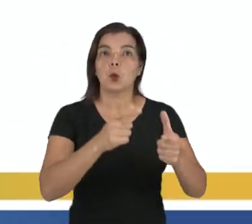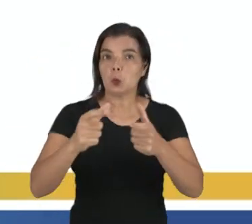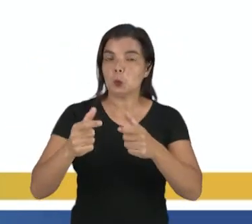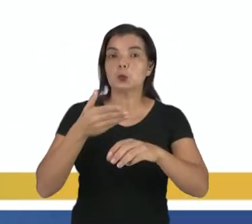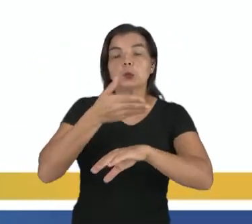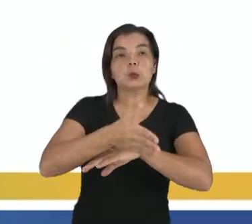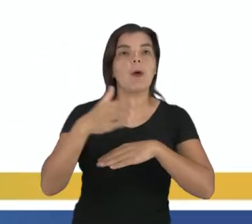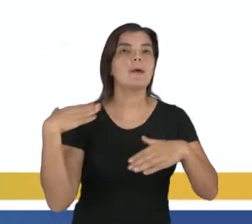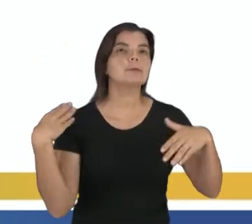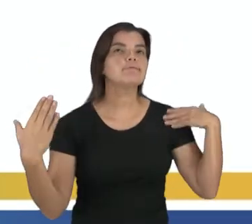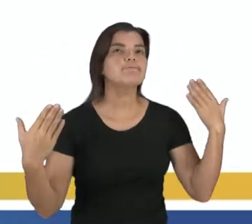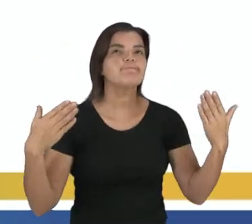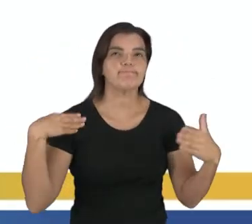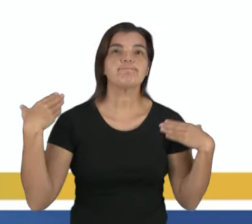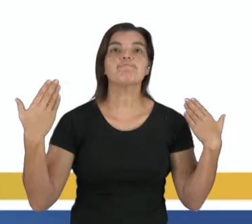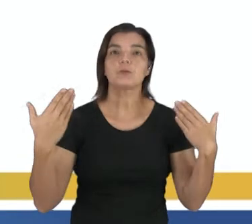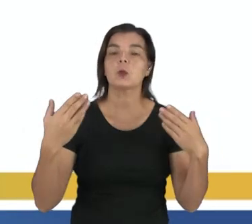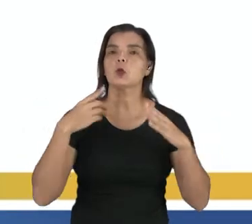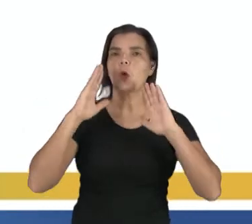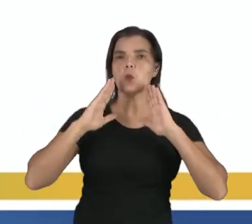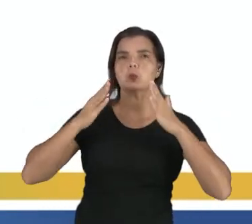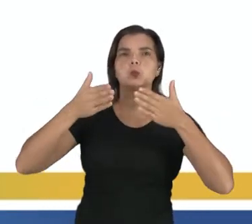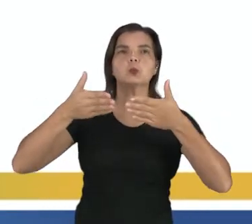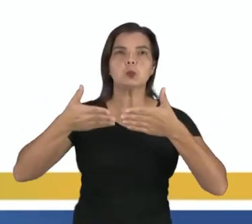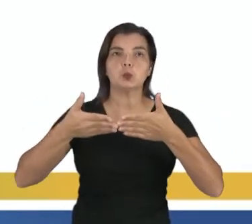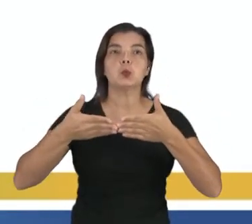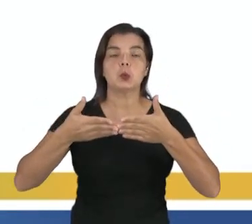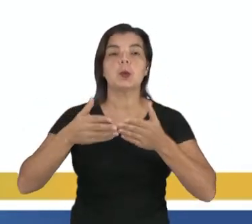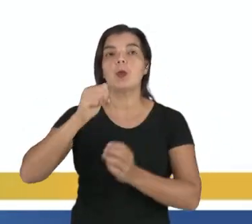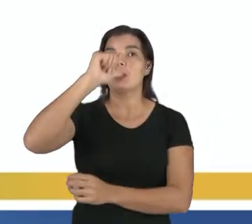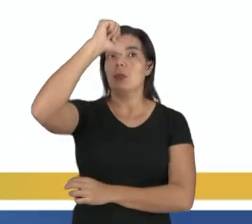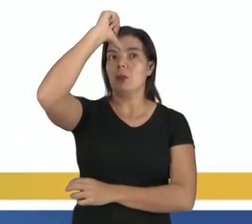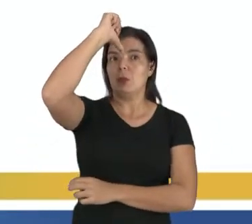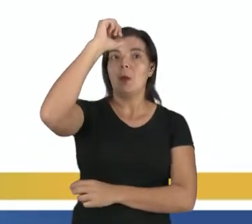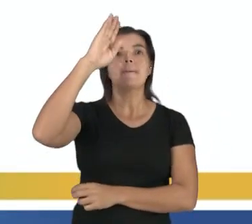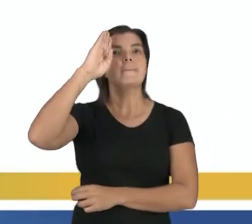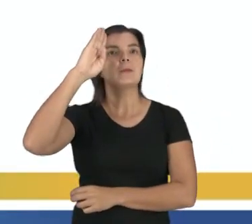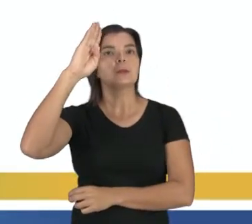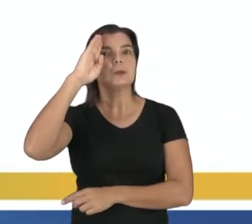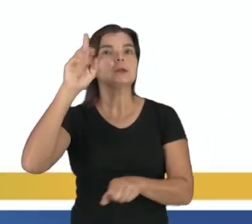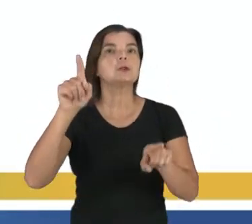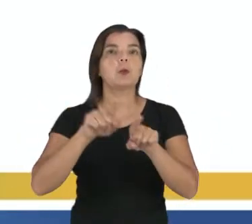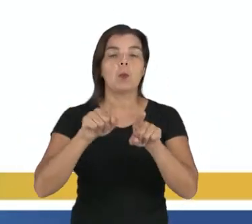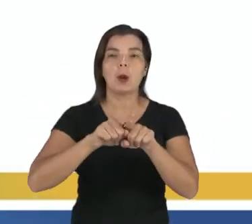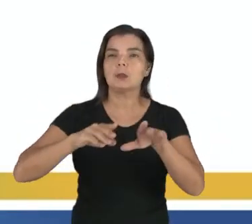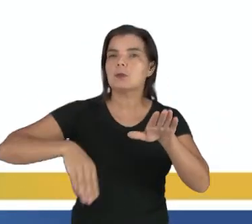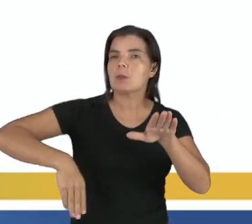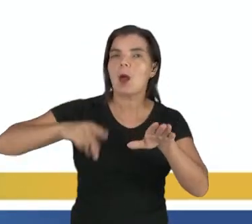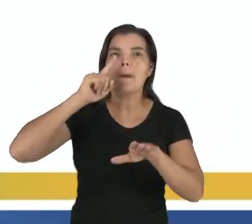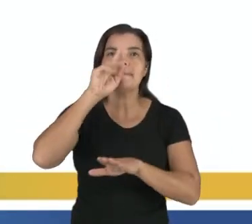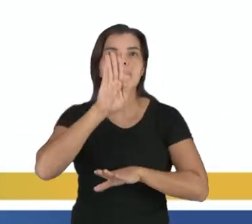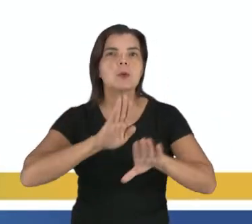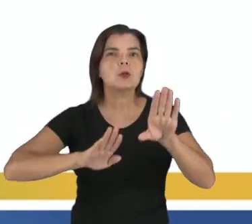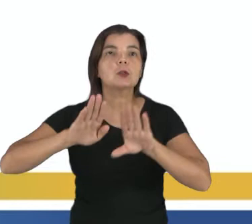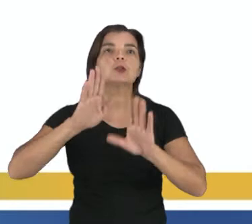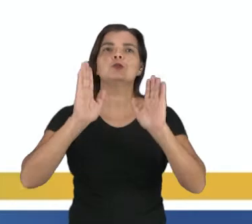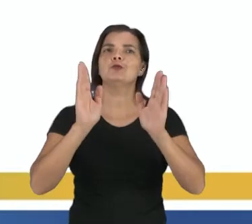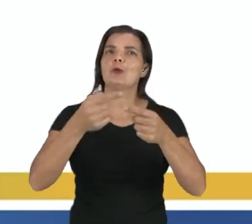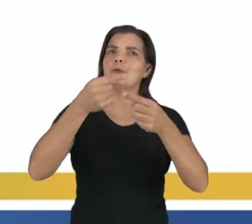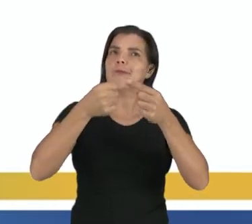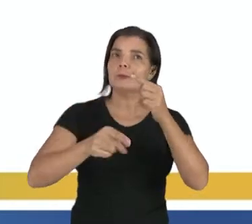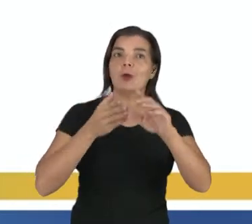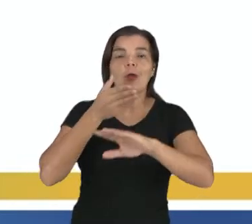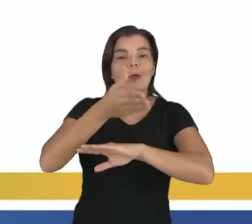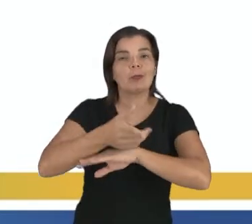Lugares turísticos são os maiores alvos da restrição indiana, principalmente praias perigosas, onde já era